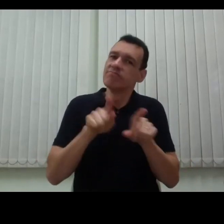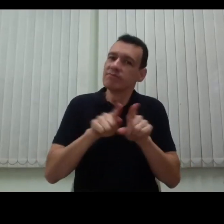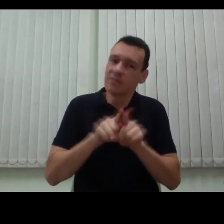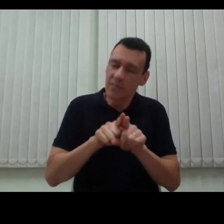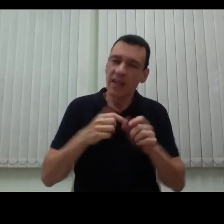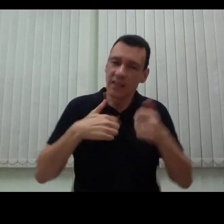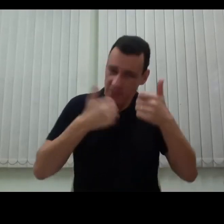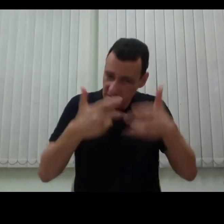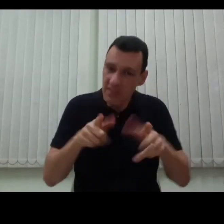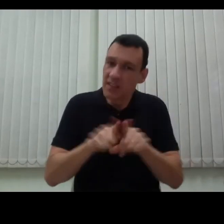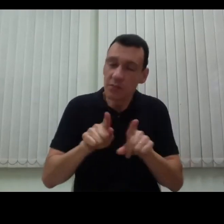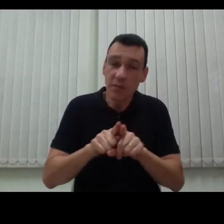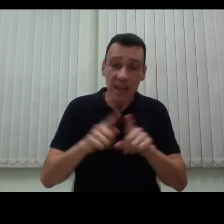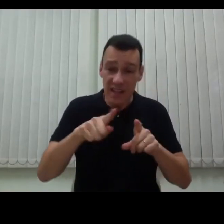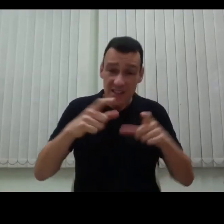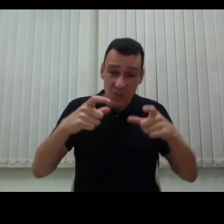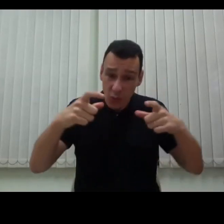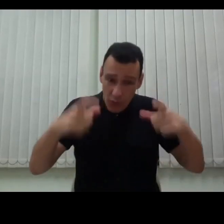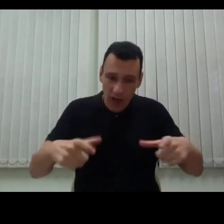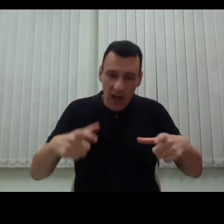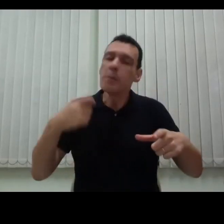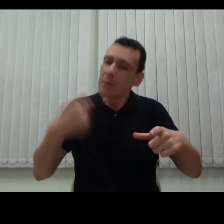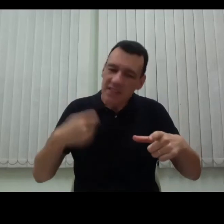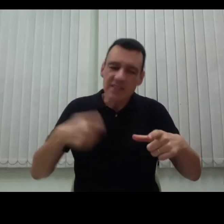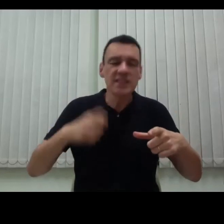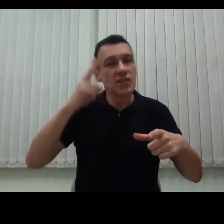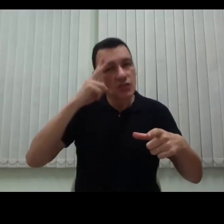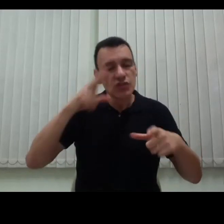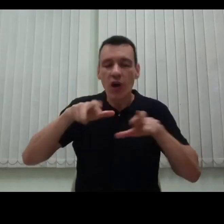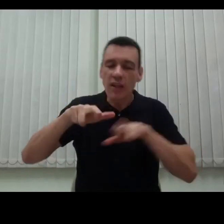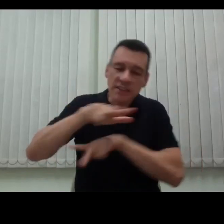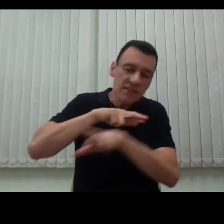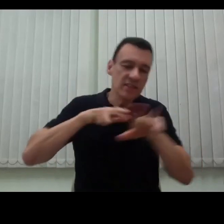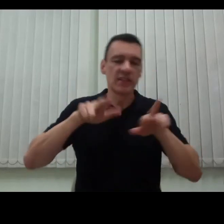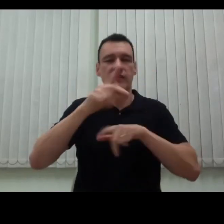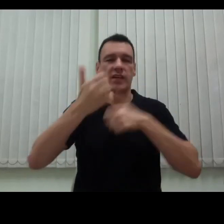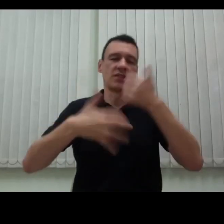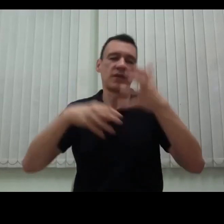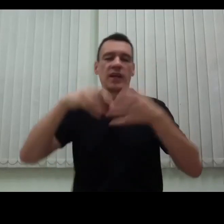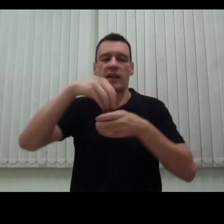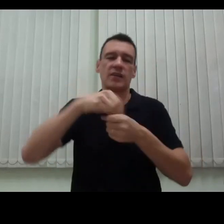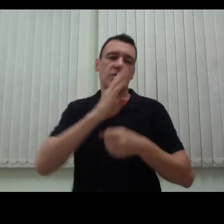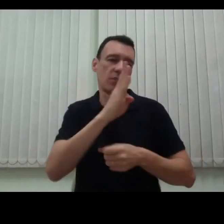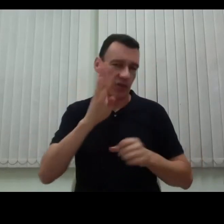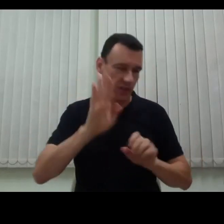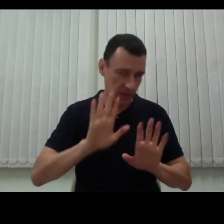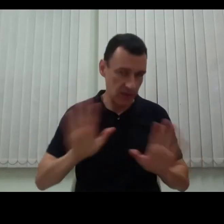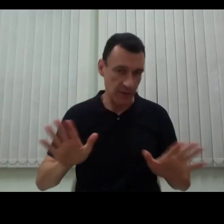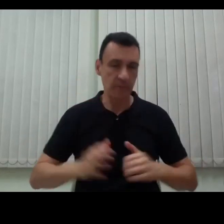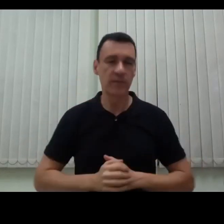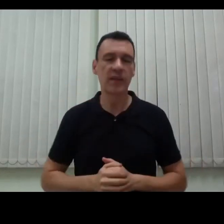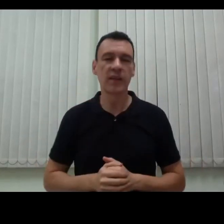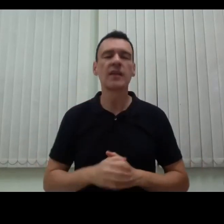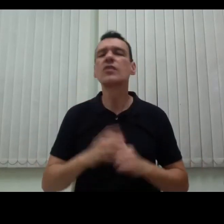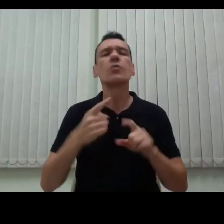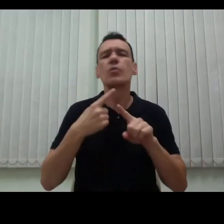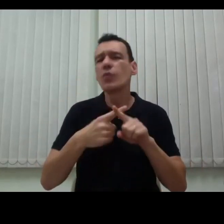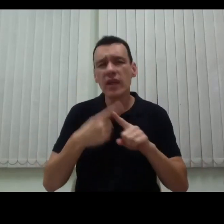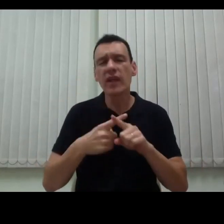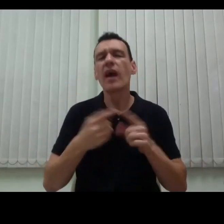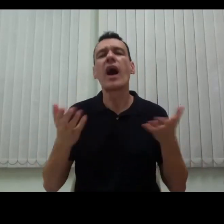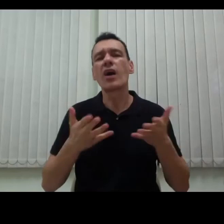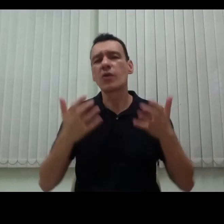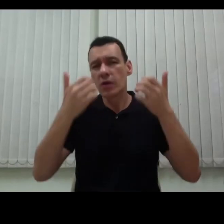agregar. E aí, por que as autoras negras, né? Por que, então, fazer